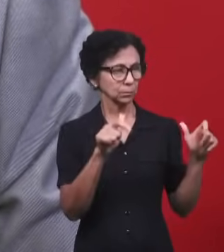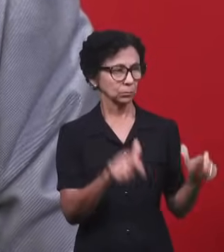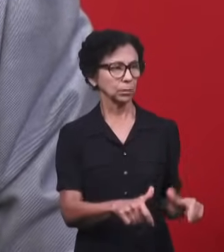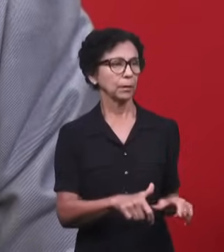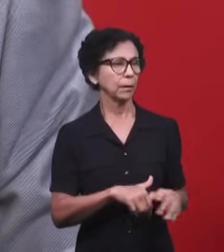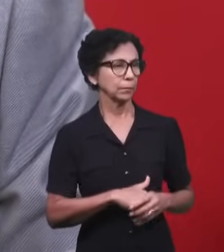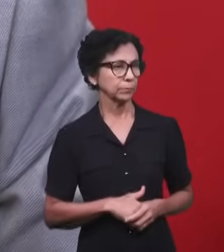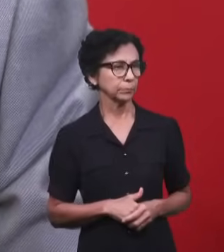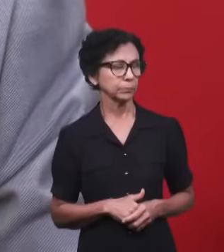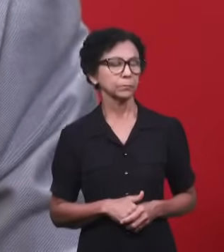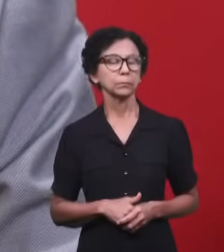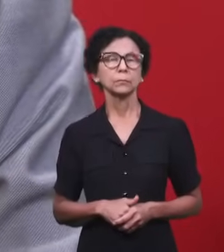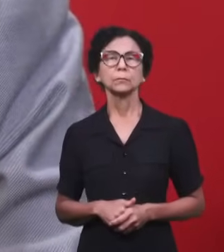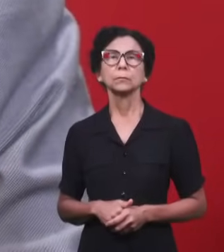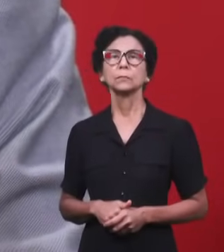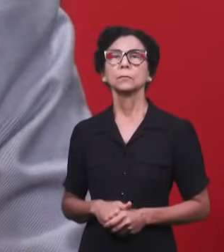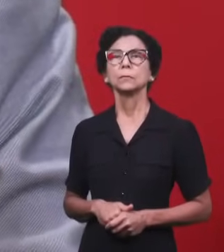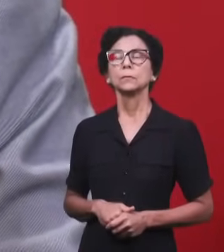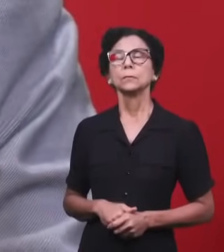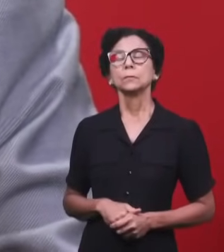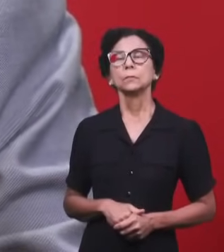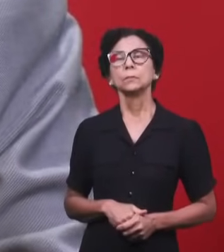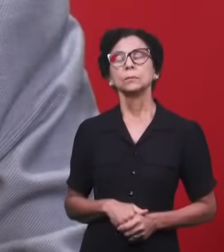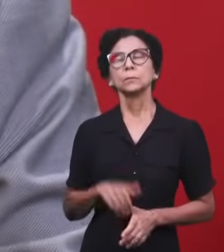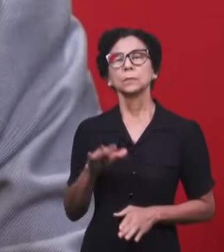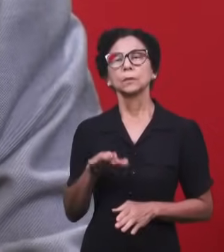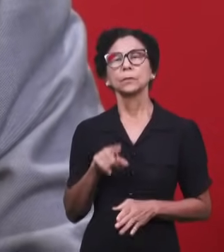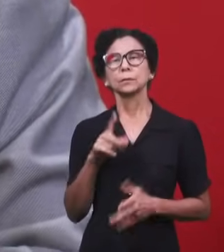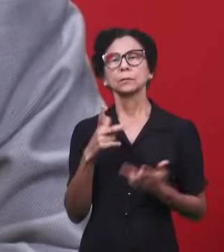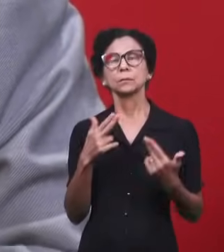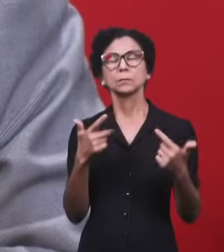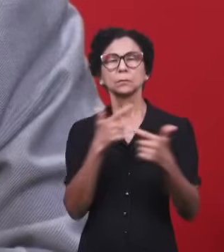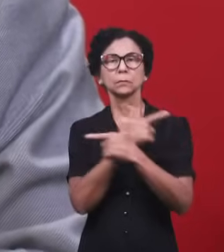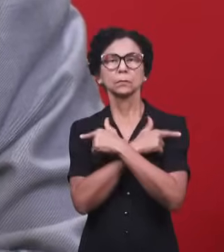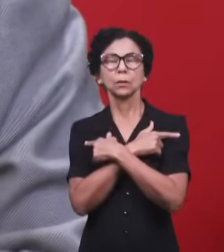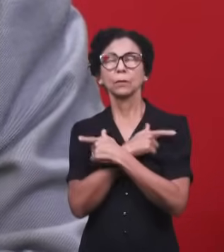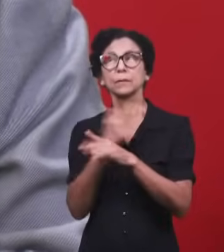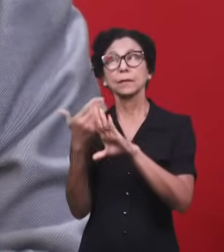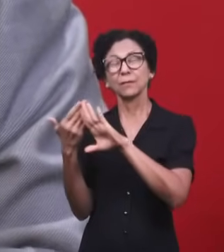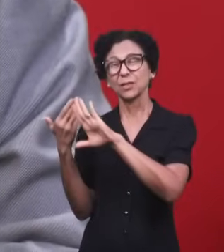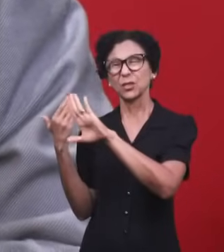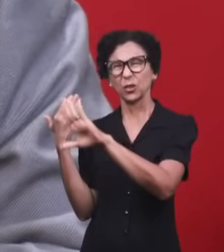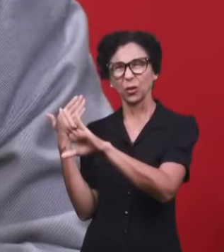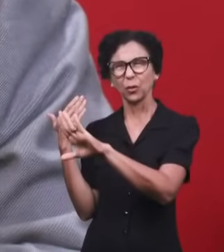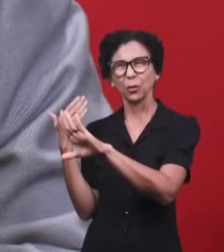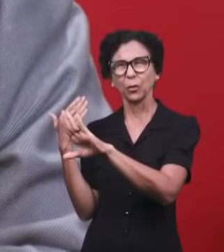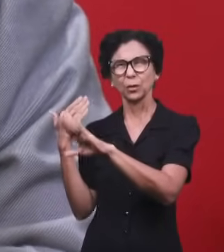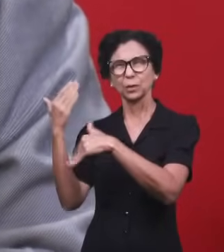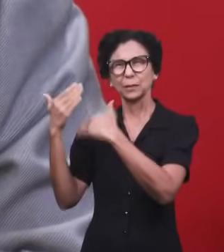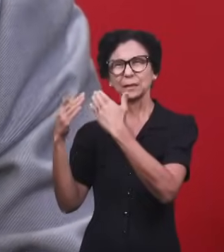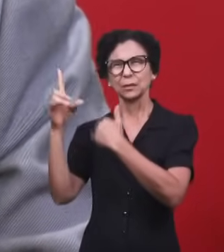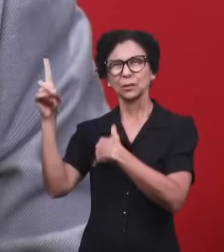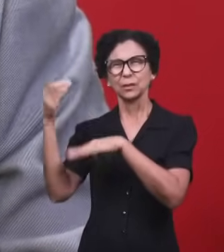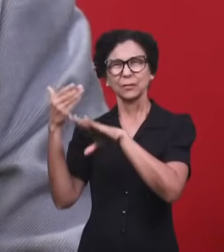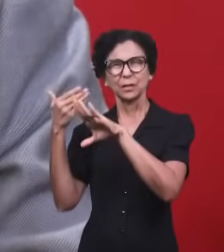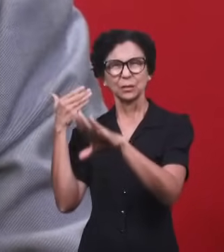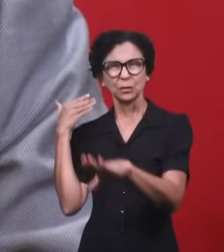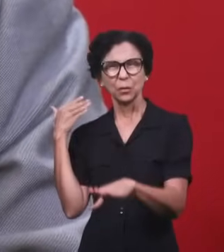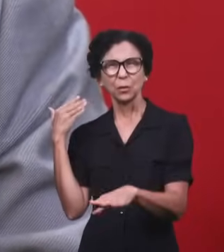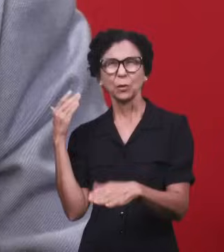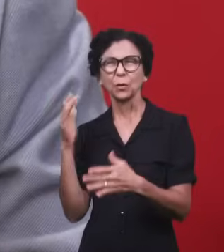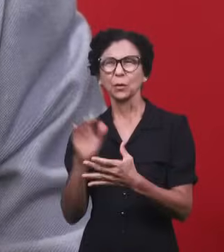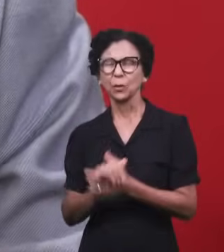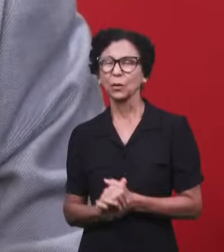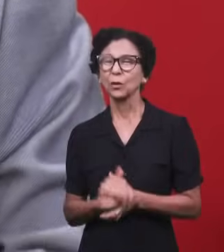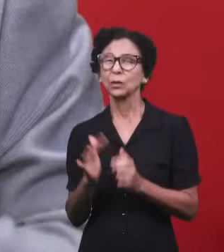está vivendo a experiência de Ló. Você se afastou, você está longe, você está vivendo todo esse tipo de problema,